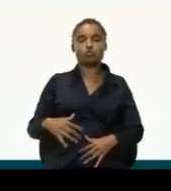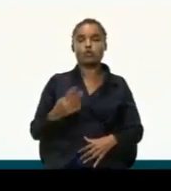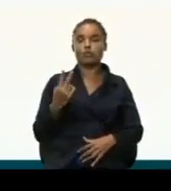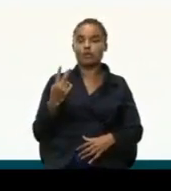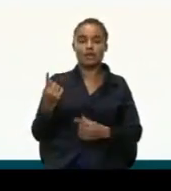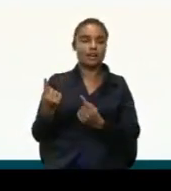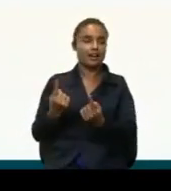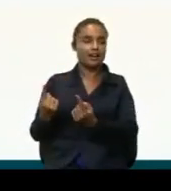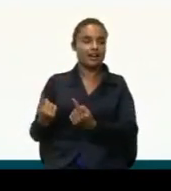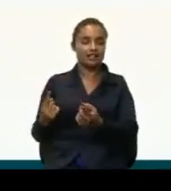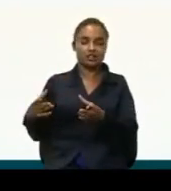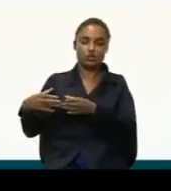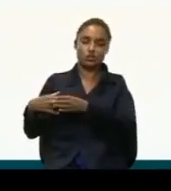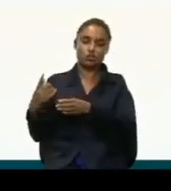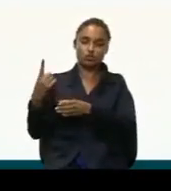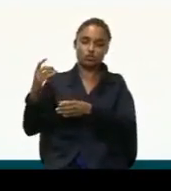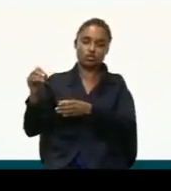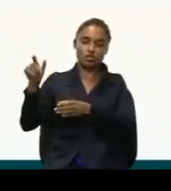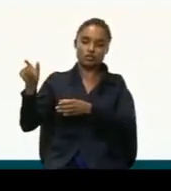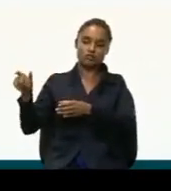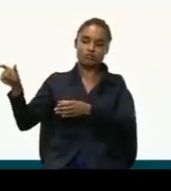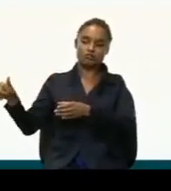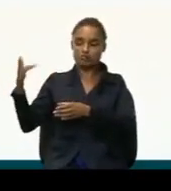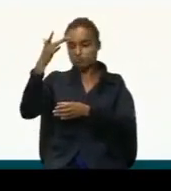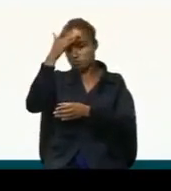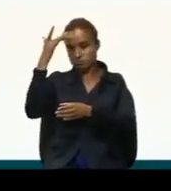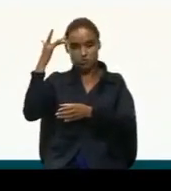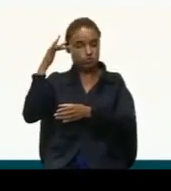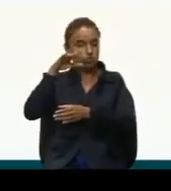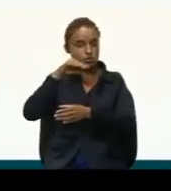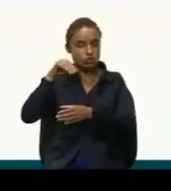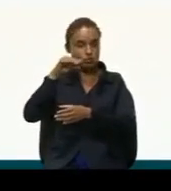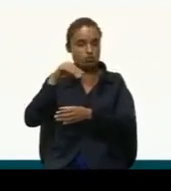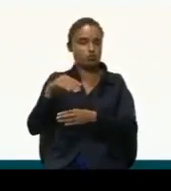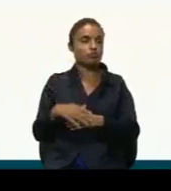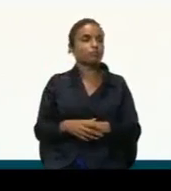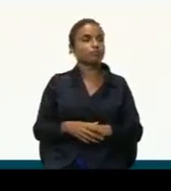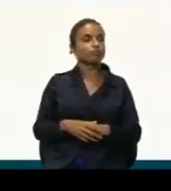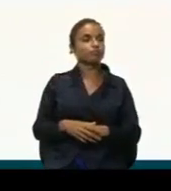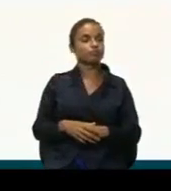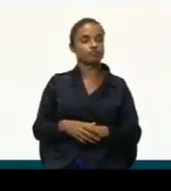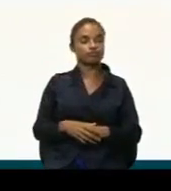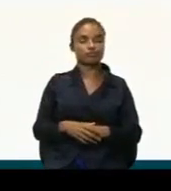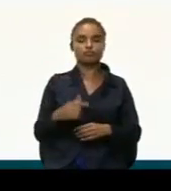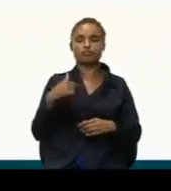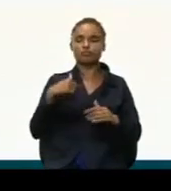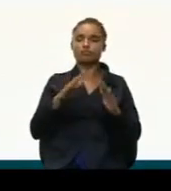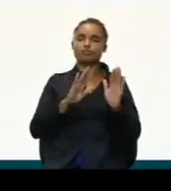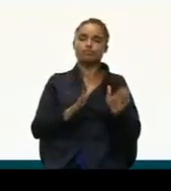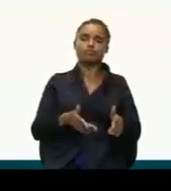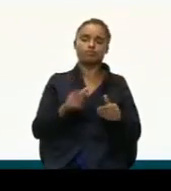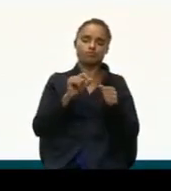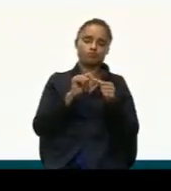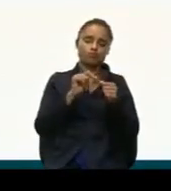nossa NR18, tá? Bom, fiz lá a conta,